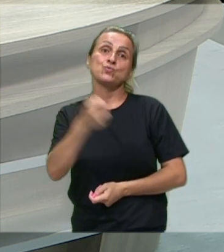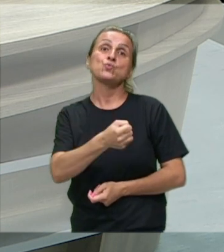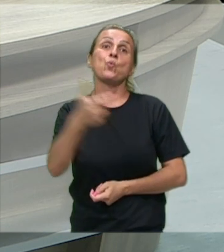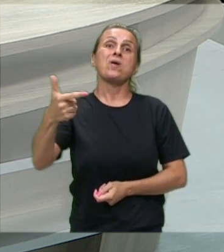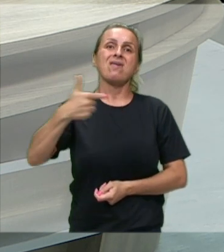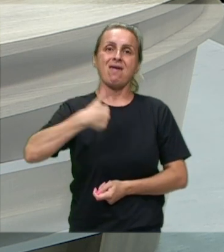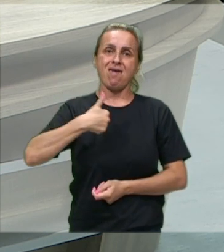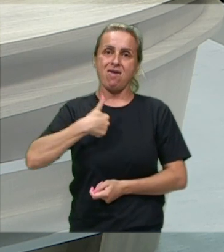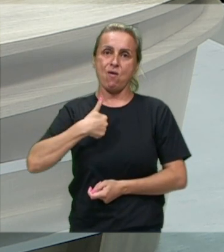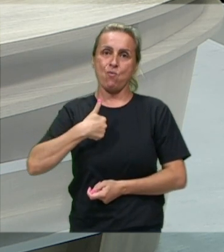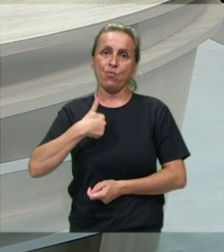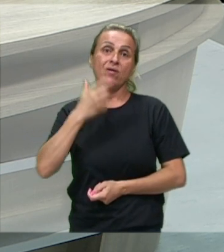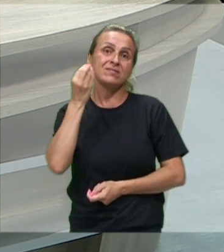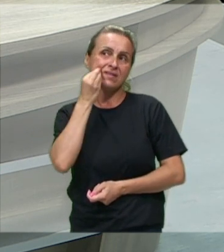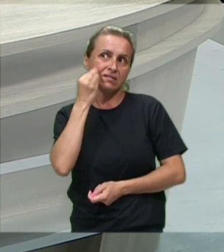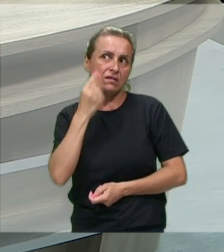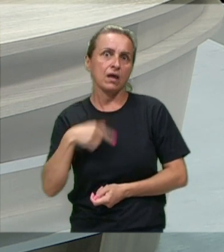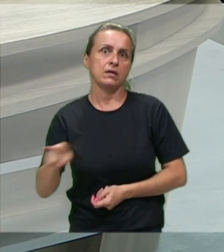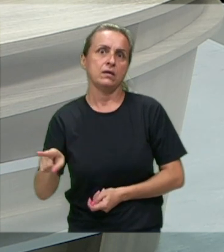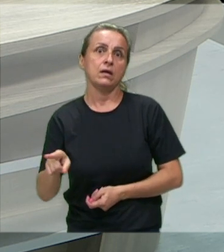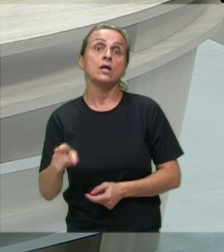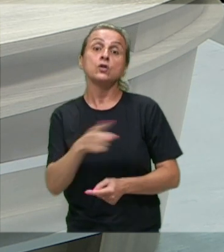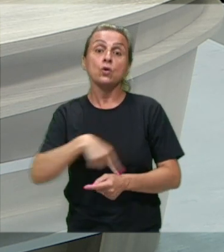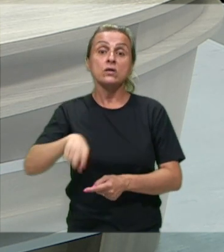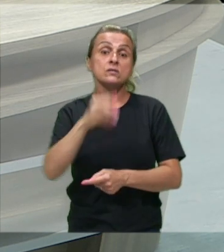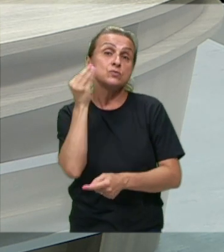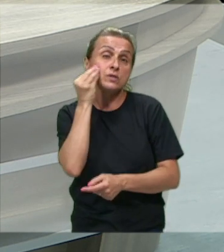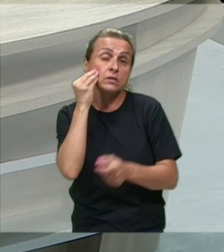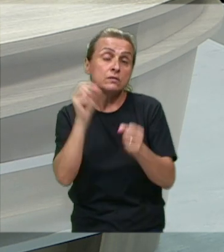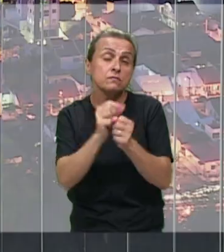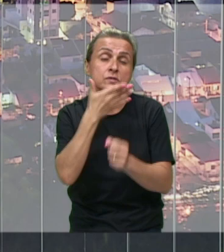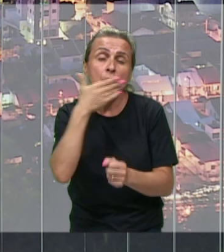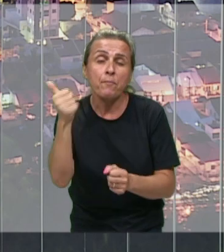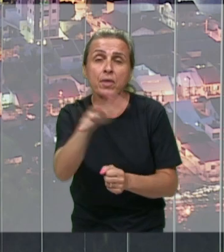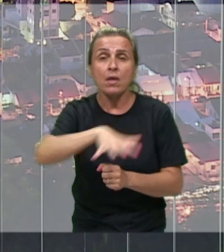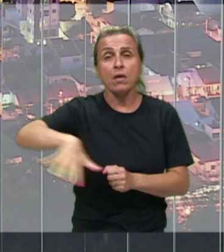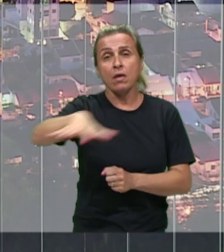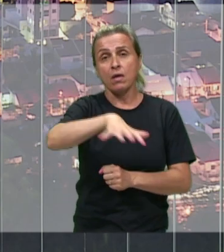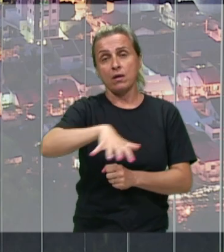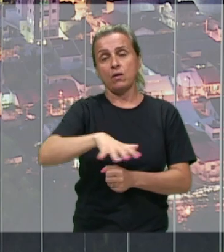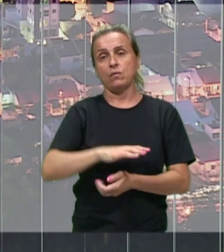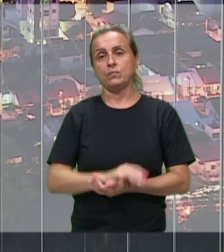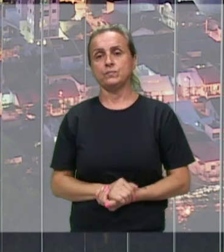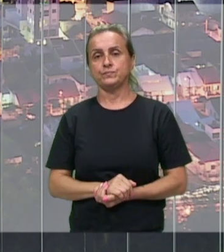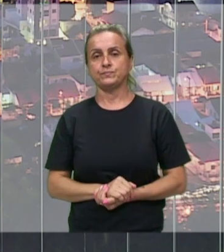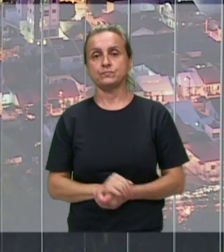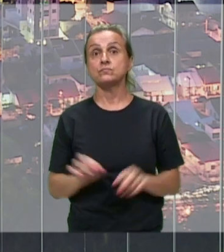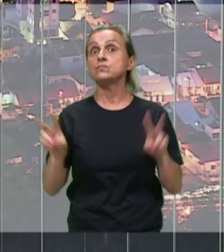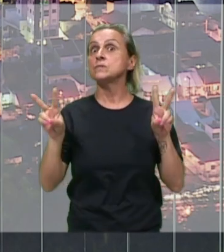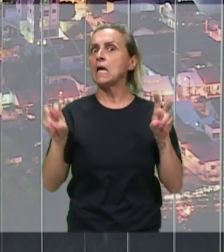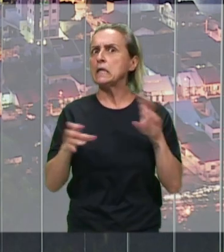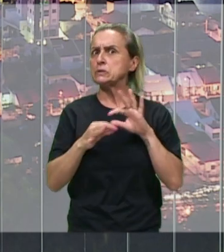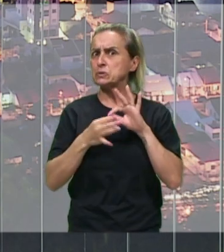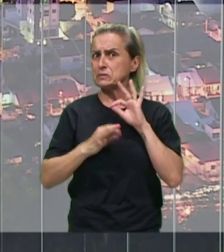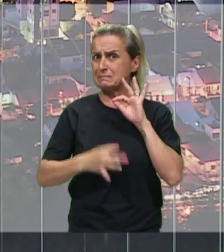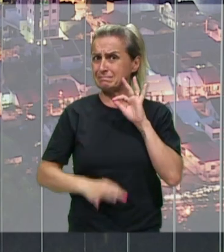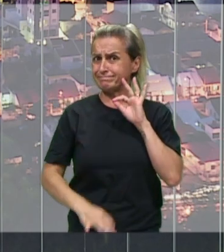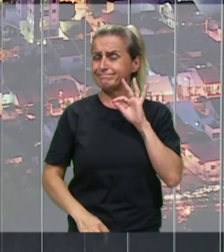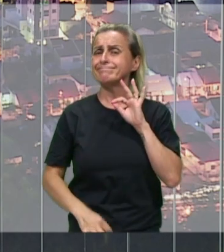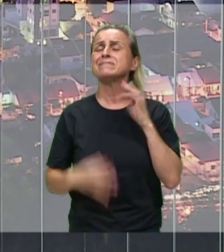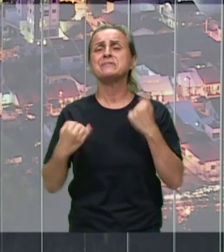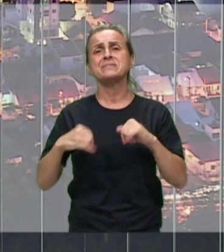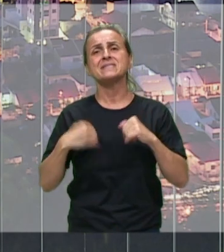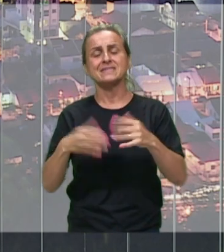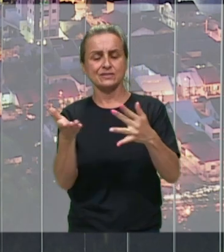cenário de fazer assim, o melhor possível para o setor. Com certeza. Ignaldo, olha, esse assunto é extenso. A gente tem que fazer um